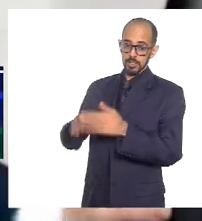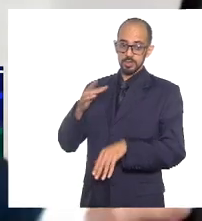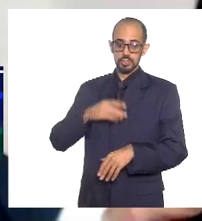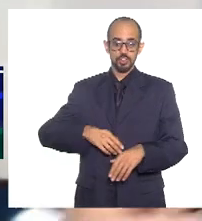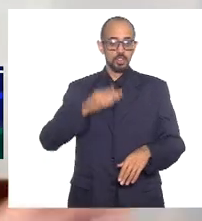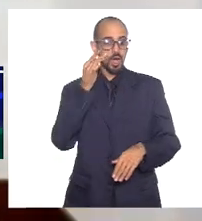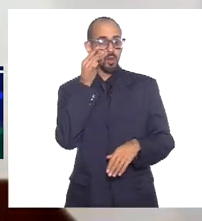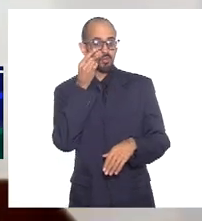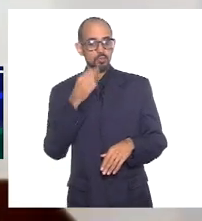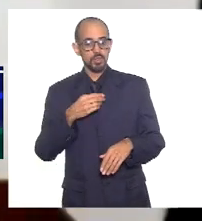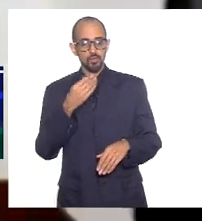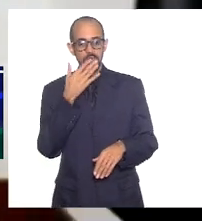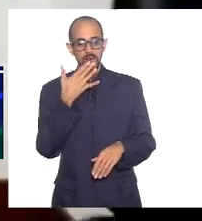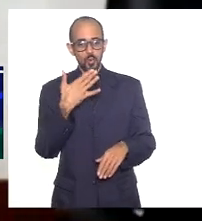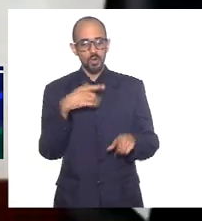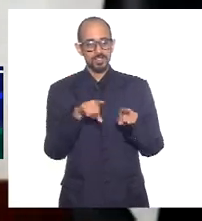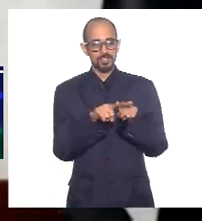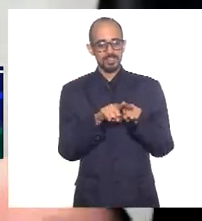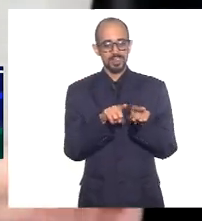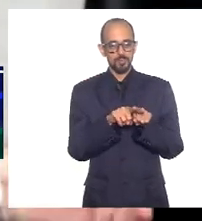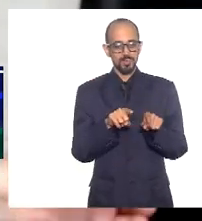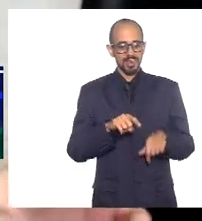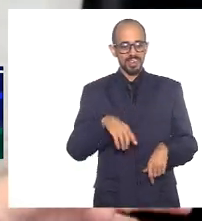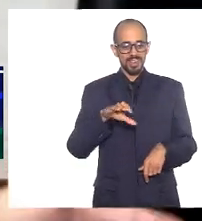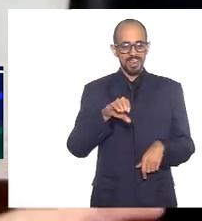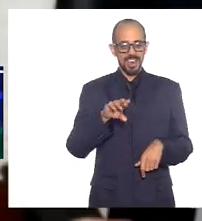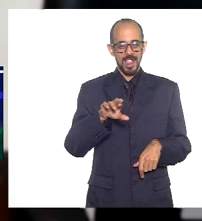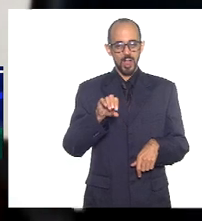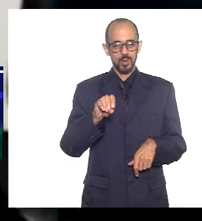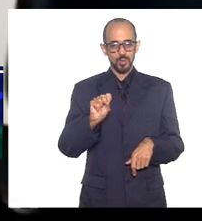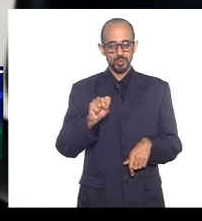a cores deputado Carlos Augusto sim presidente vem aqui